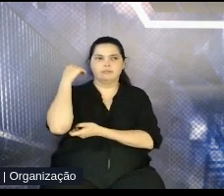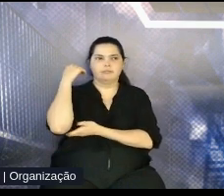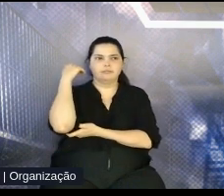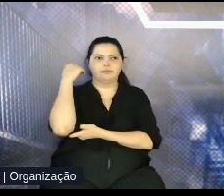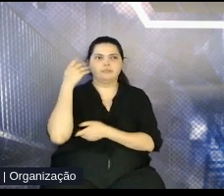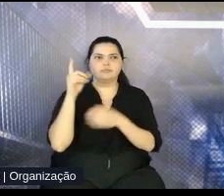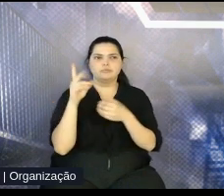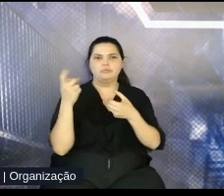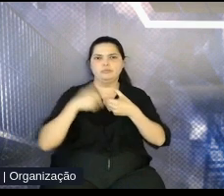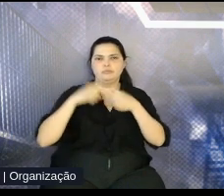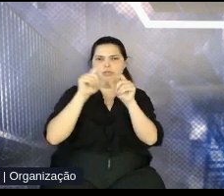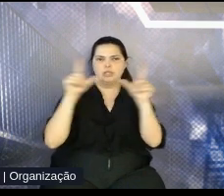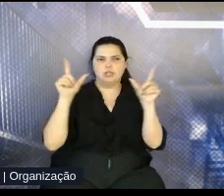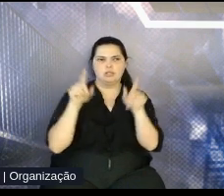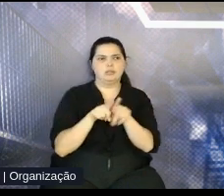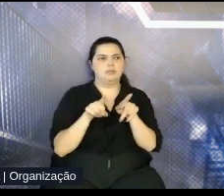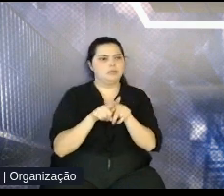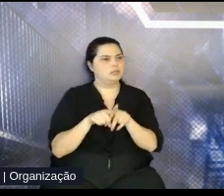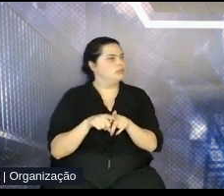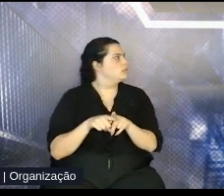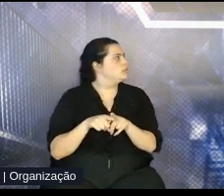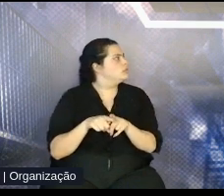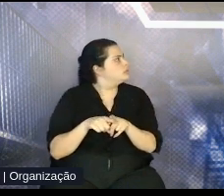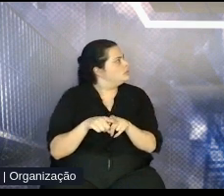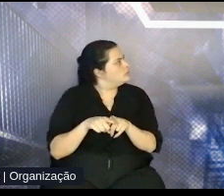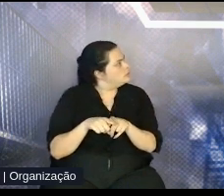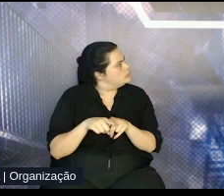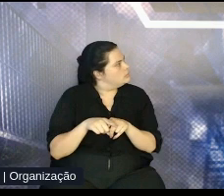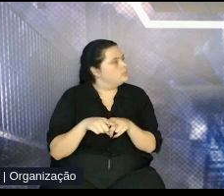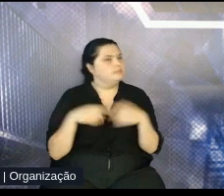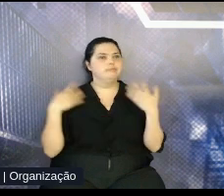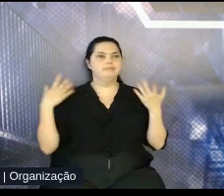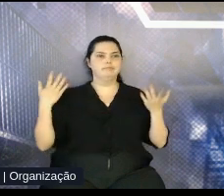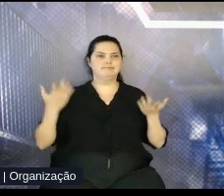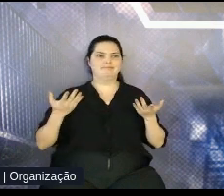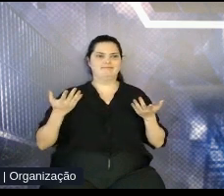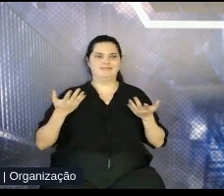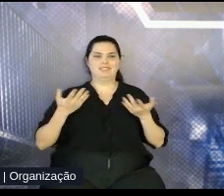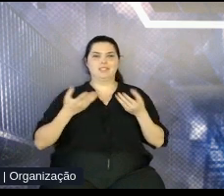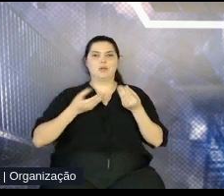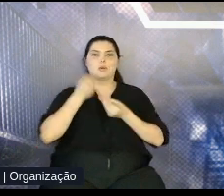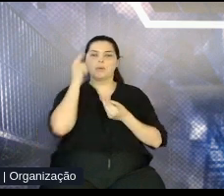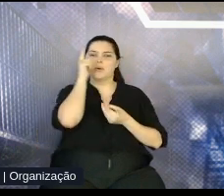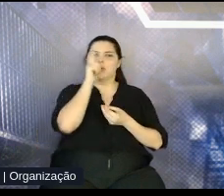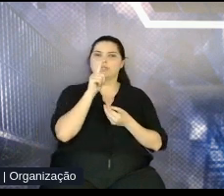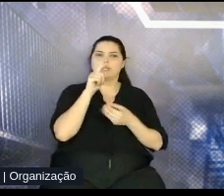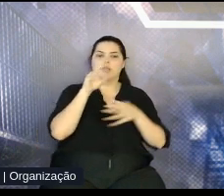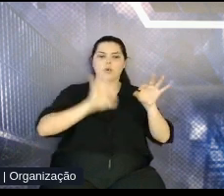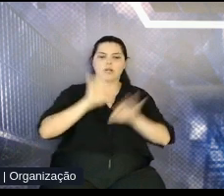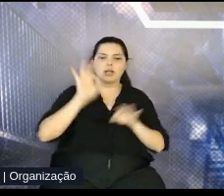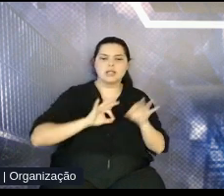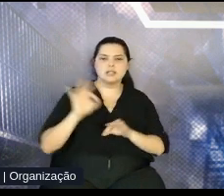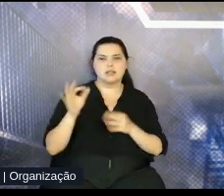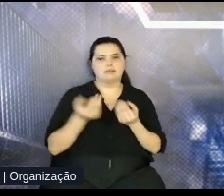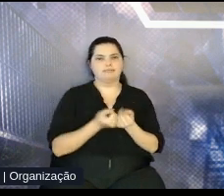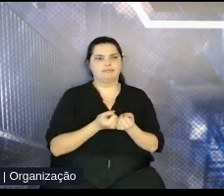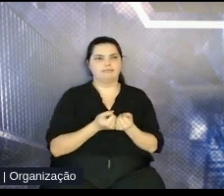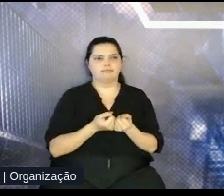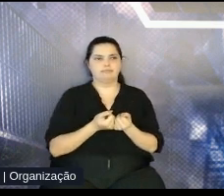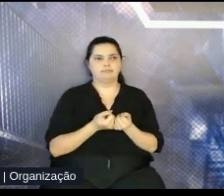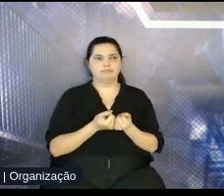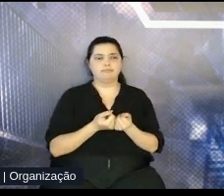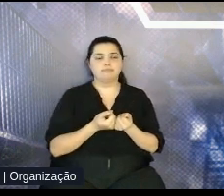para ver se tem algum ponto. Enfim, como é que a gente consegue montar esse jogo, né? E aí, a